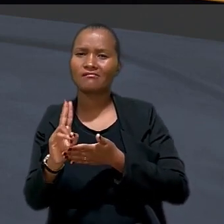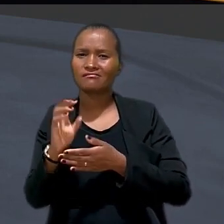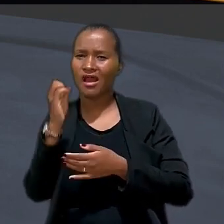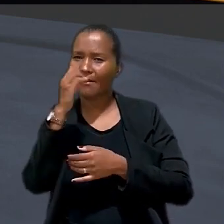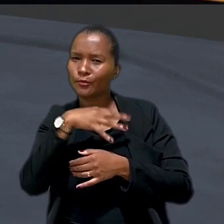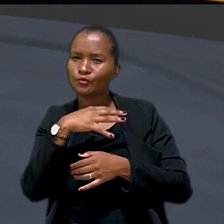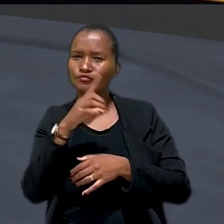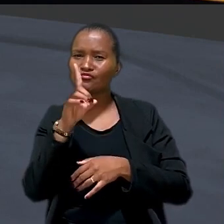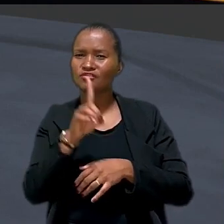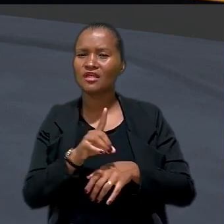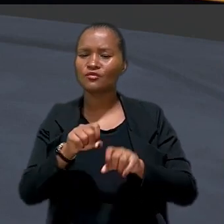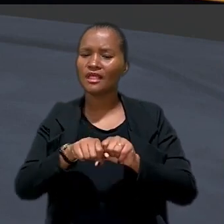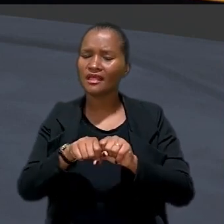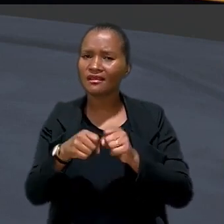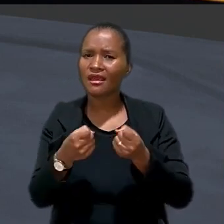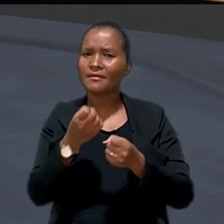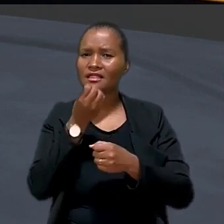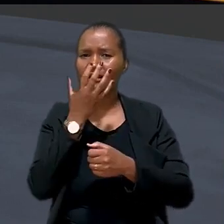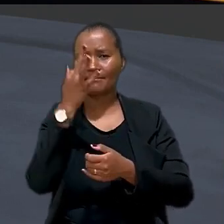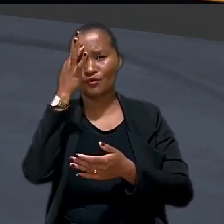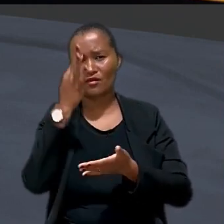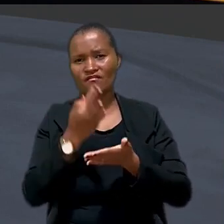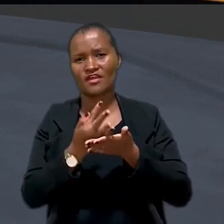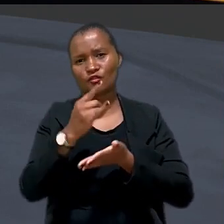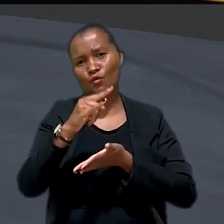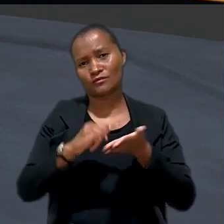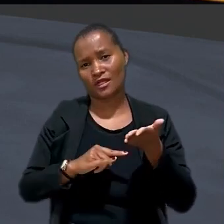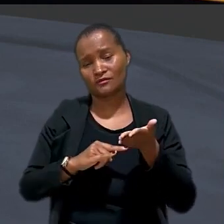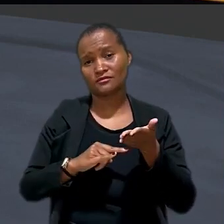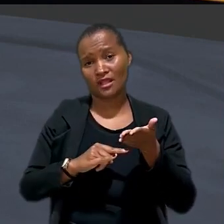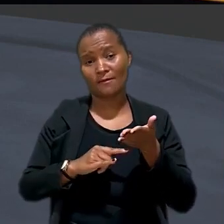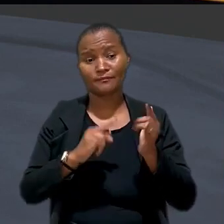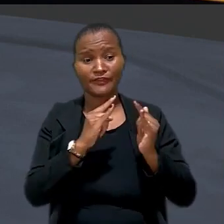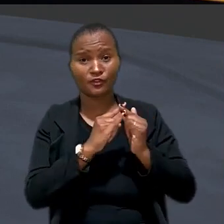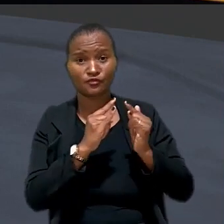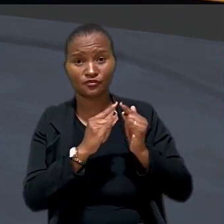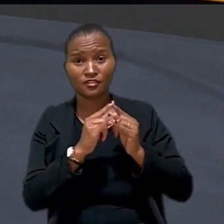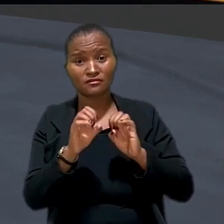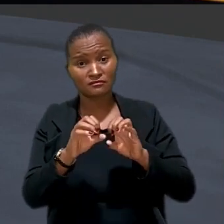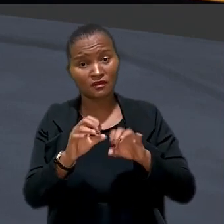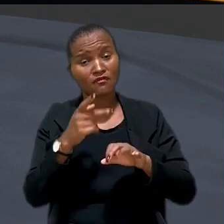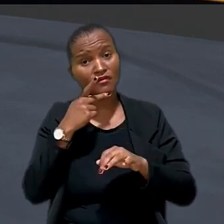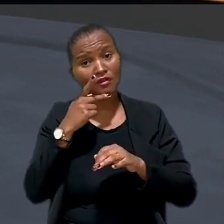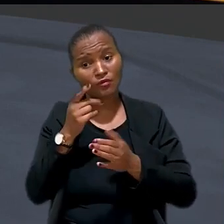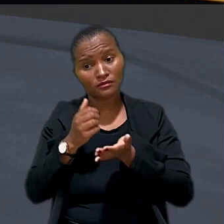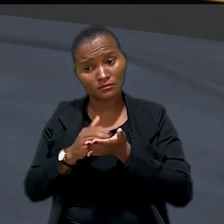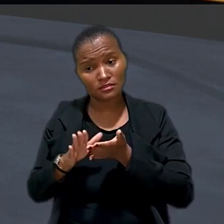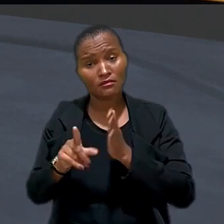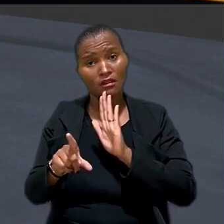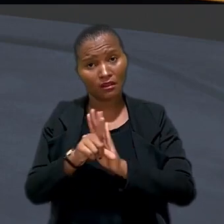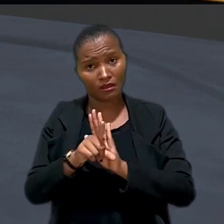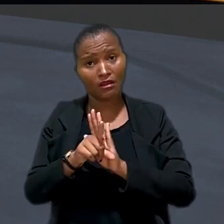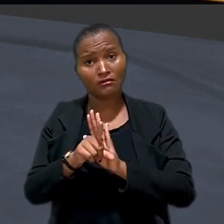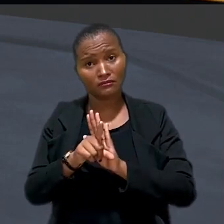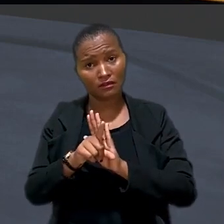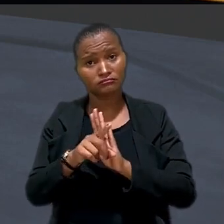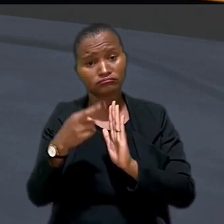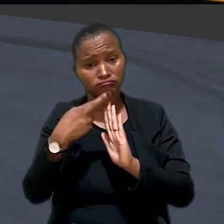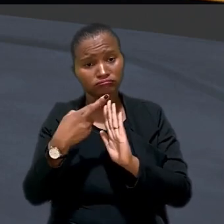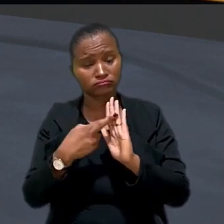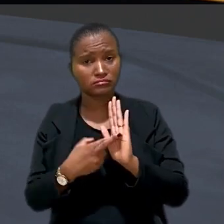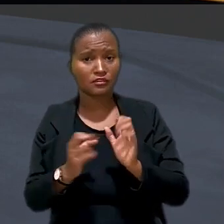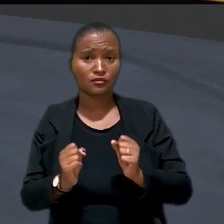direito e de quebra da boa-fé contratual. A instituição de ensino sustentou que a demissão foi ilegal e que agiu no